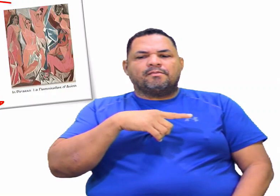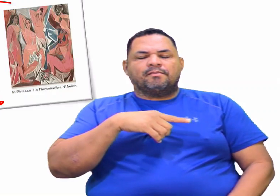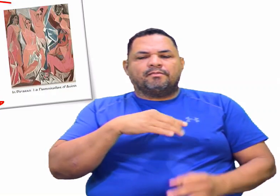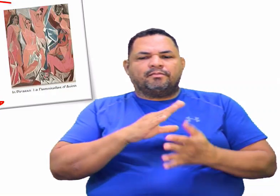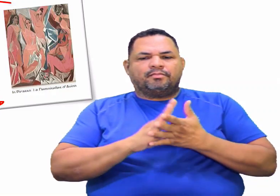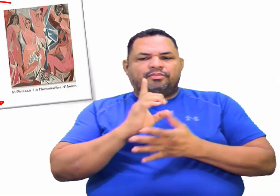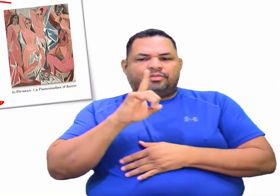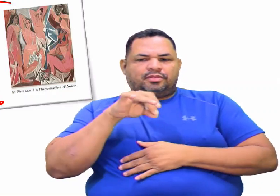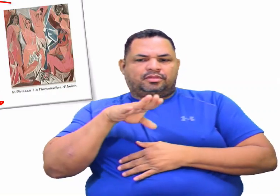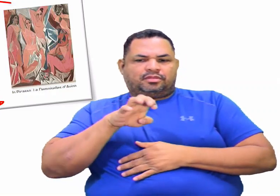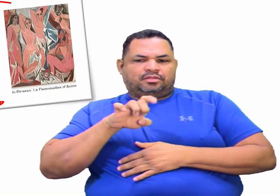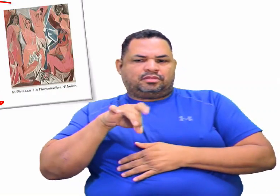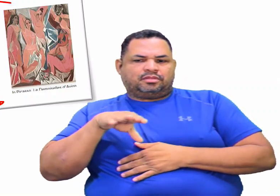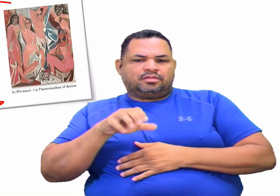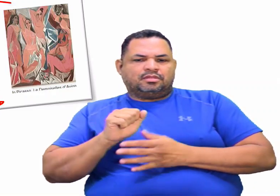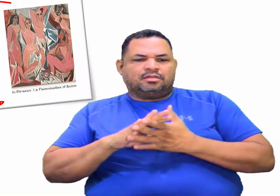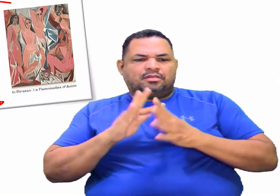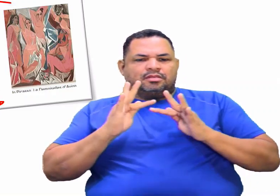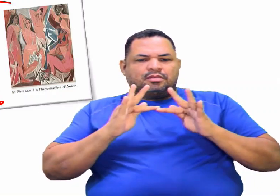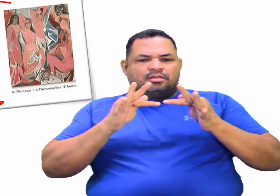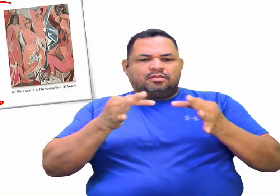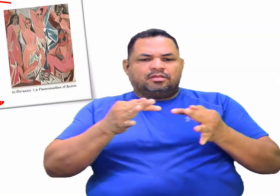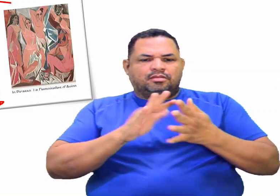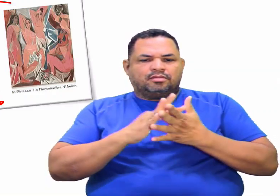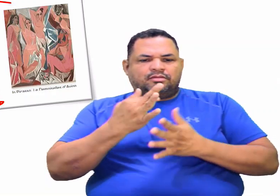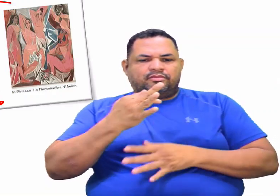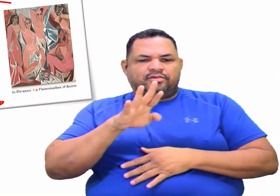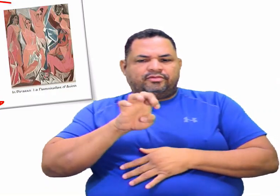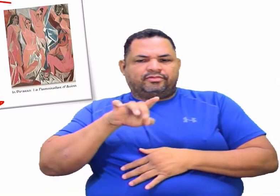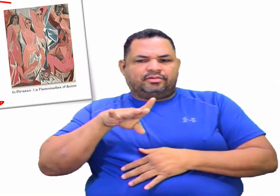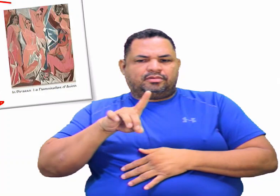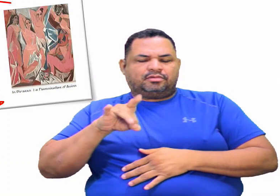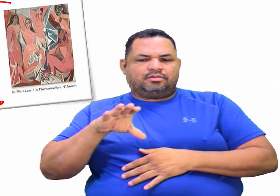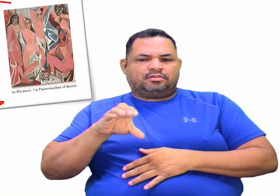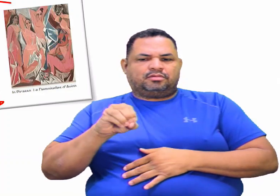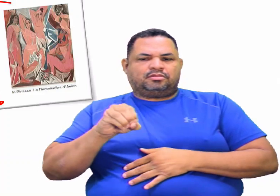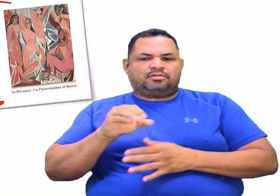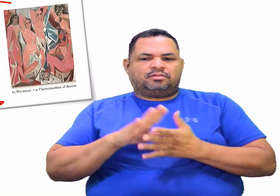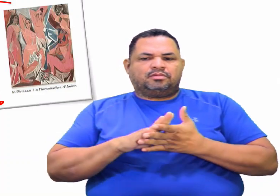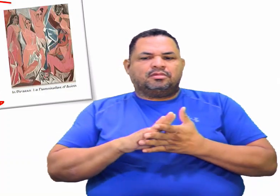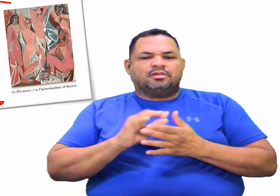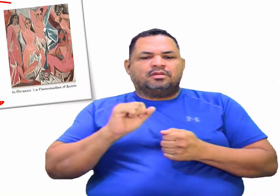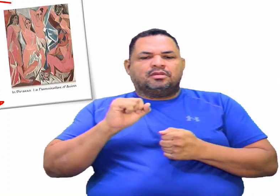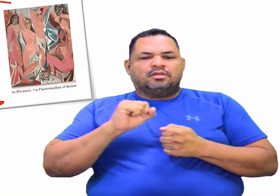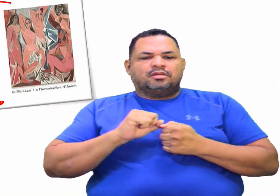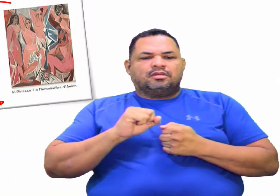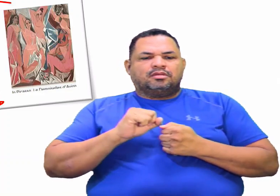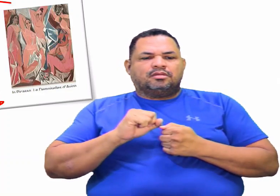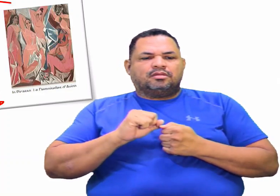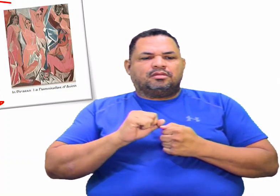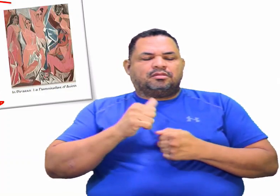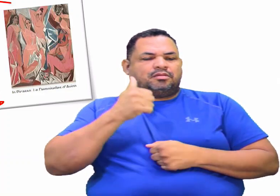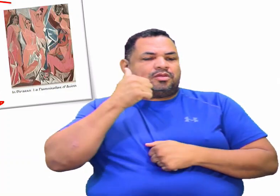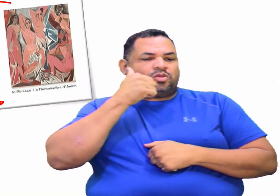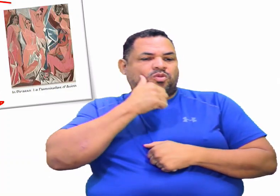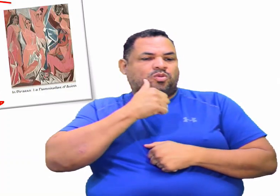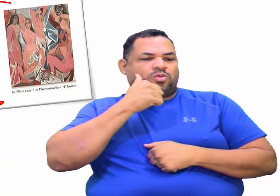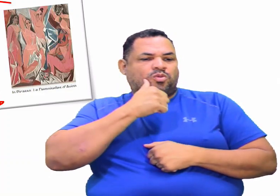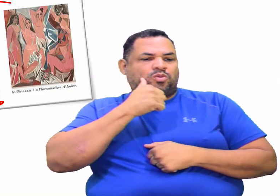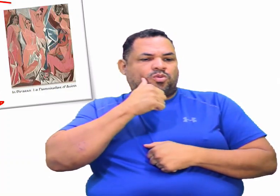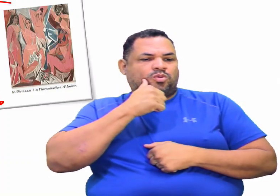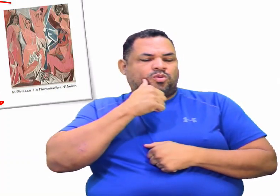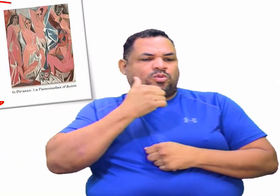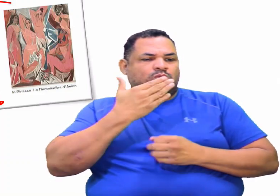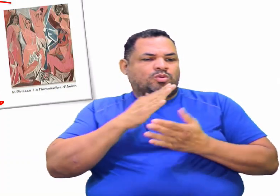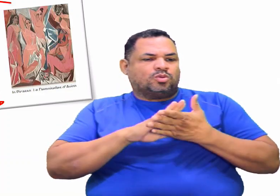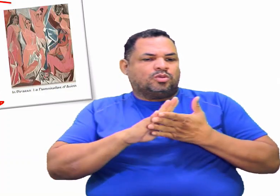de Avignon. E, por último, temos aqui o fauvismo, onde o Matisse faz aqui a mulher, um